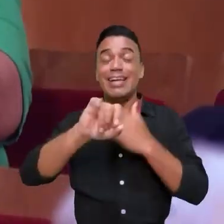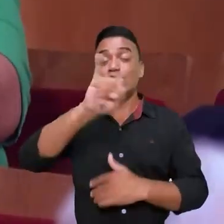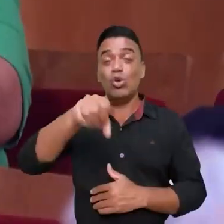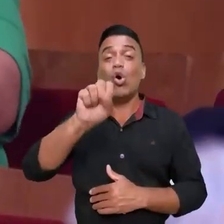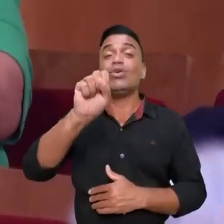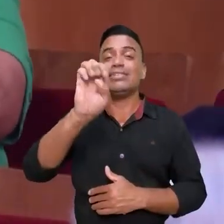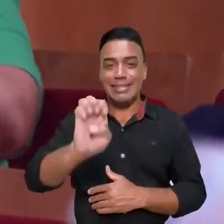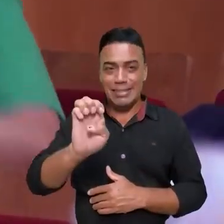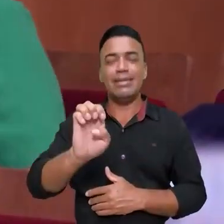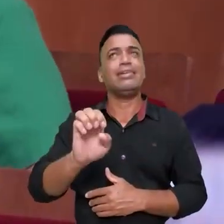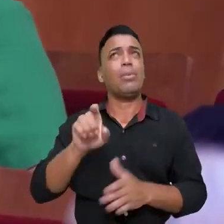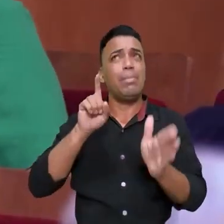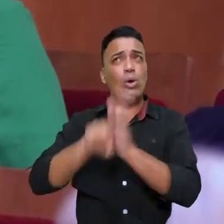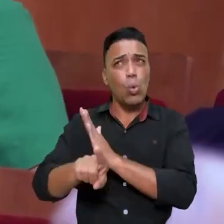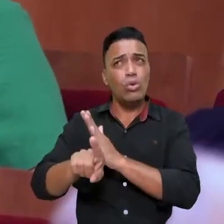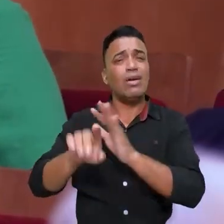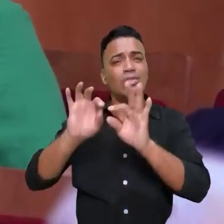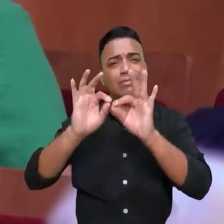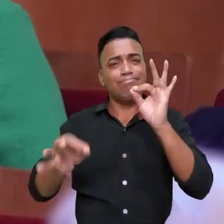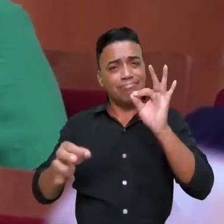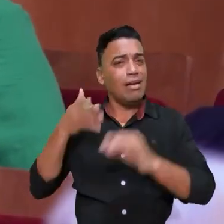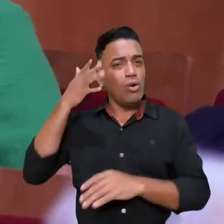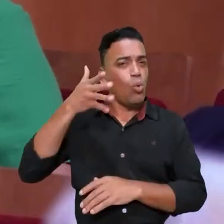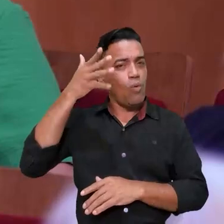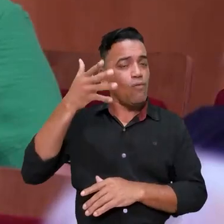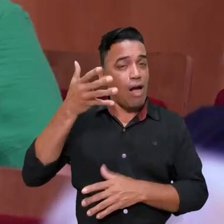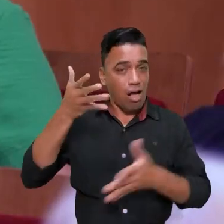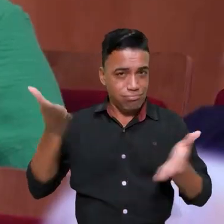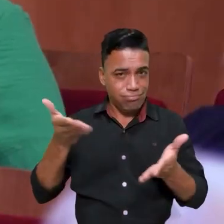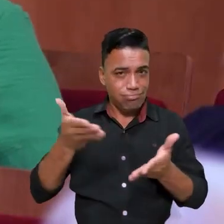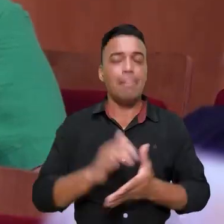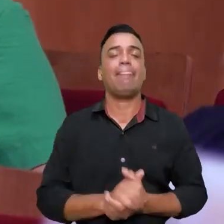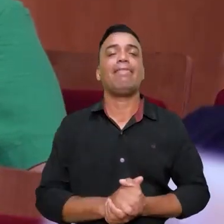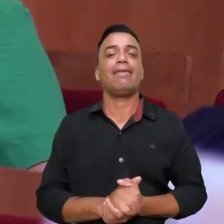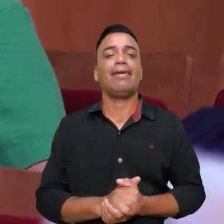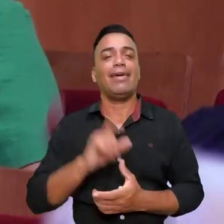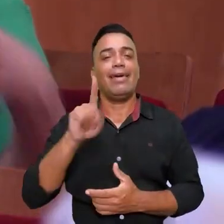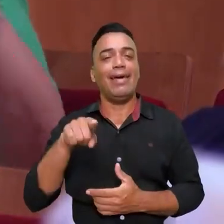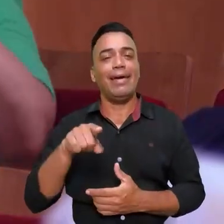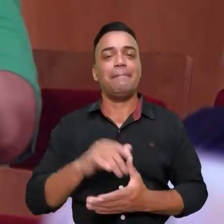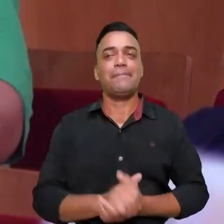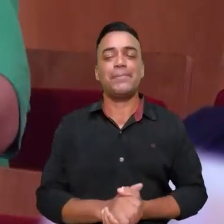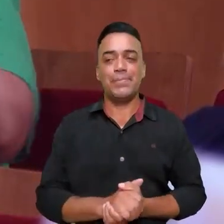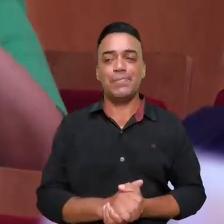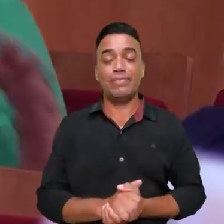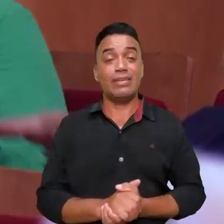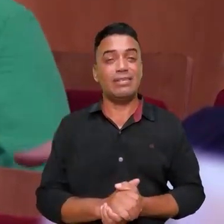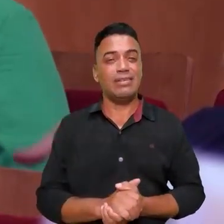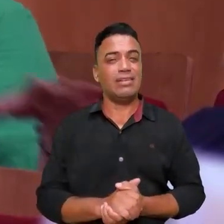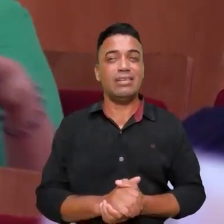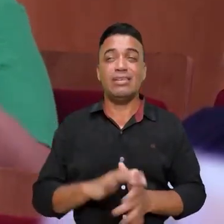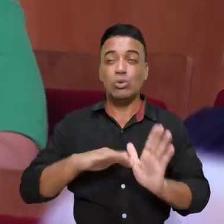pouco a ver com esse seu comentário agora, esse último, que é o seguinte: como todos